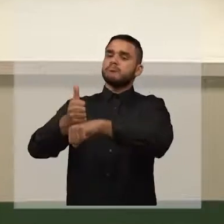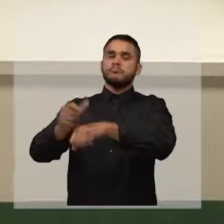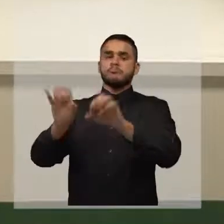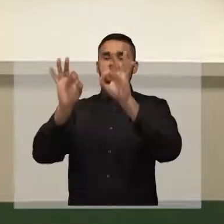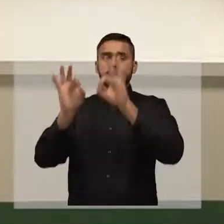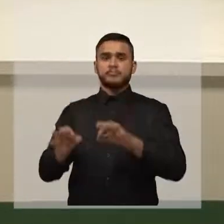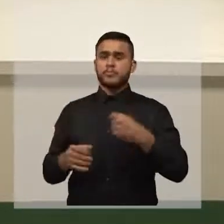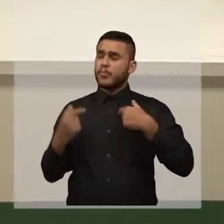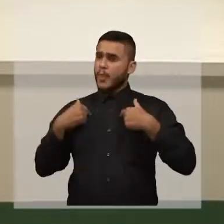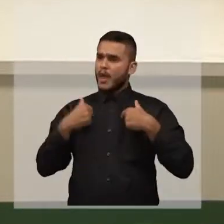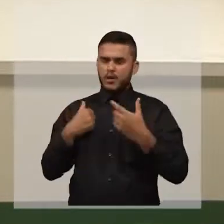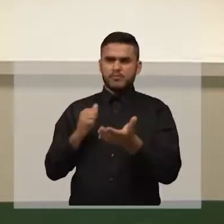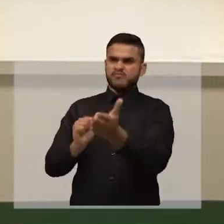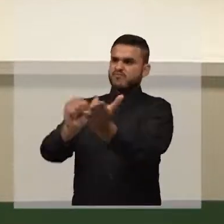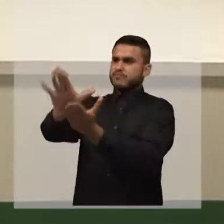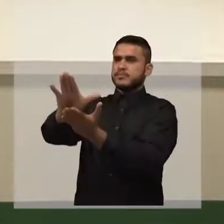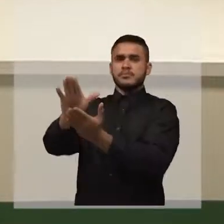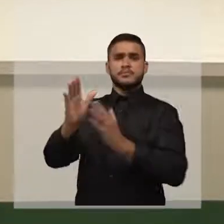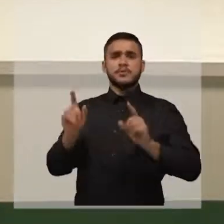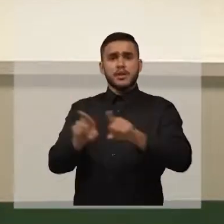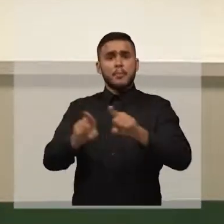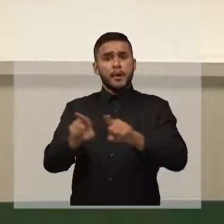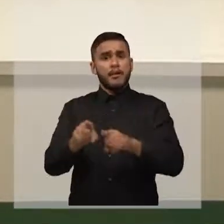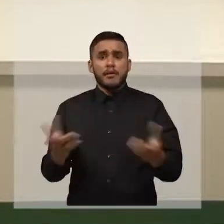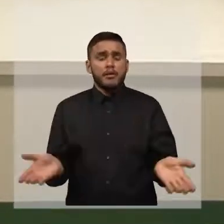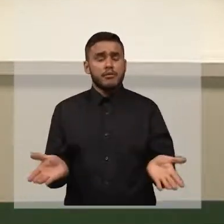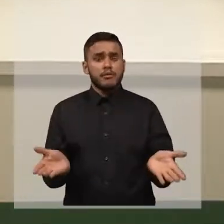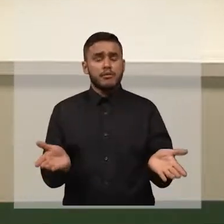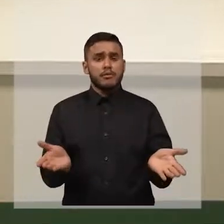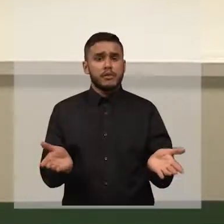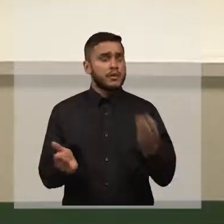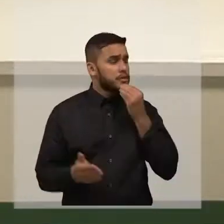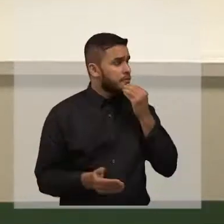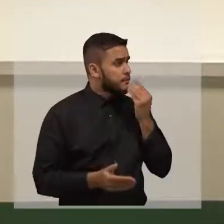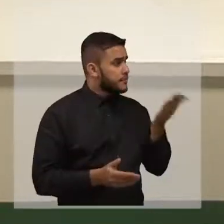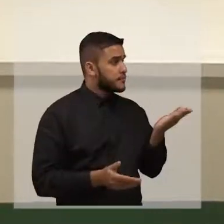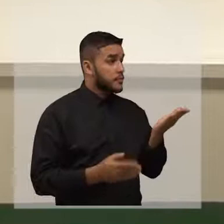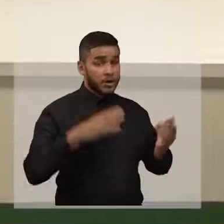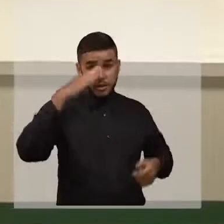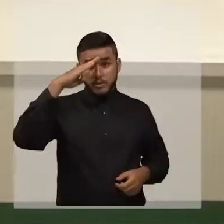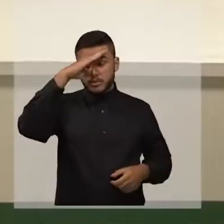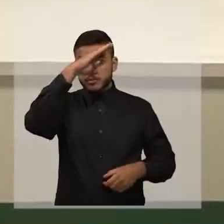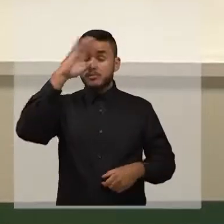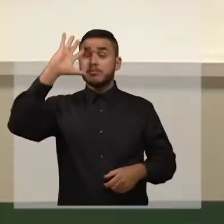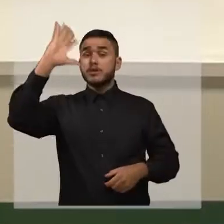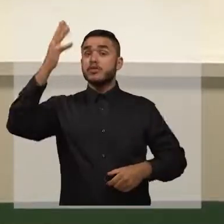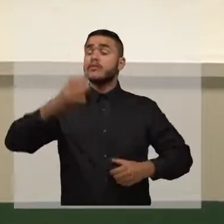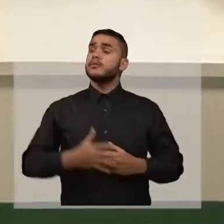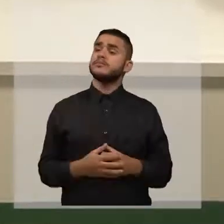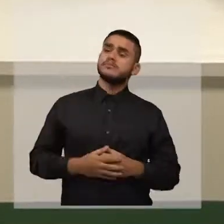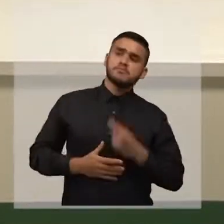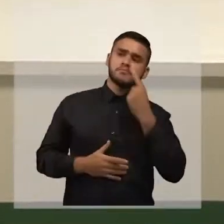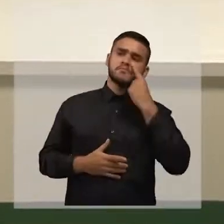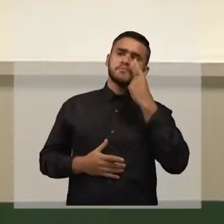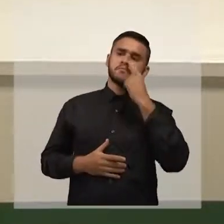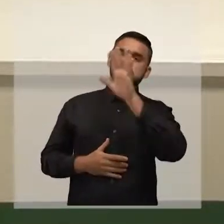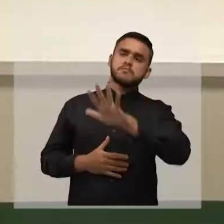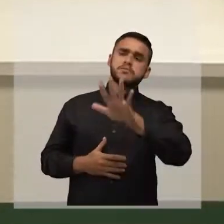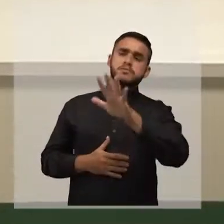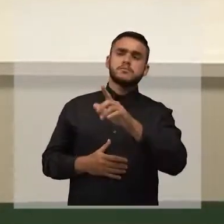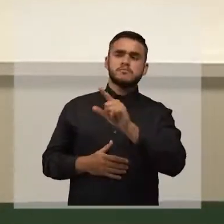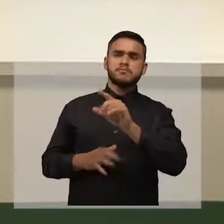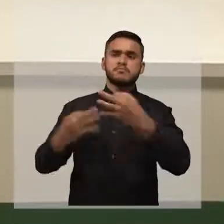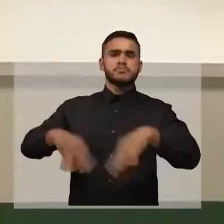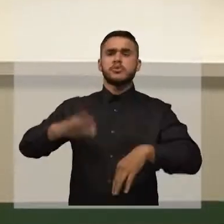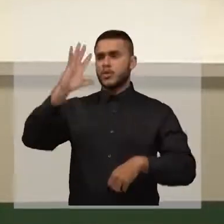BIC que retire, cara. Então, o que eu esperava do Jair Messias Bolsonaro é que quando ele chegasse em Brasília,